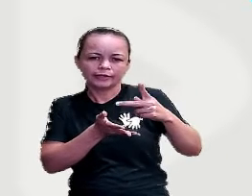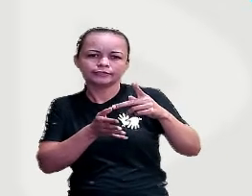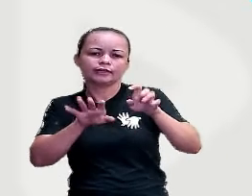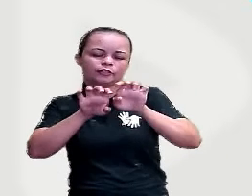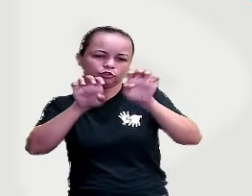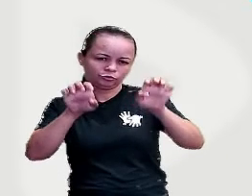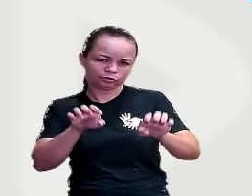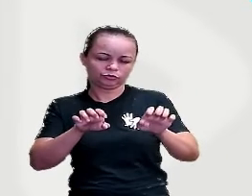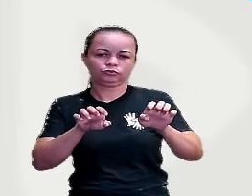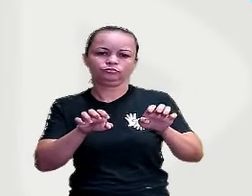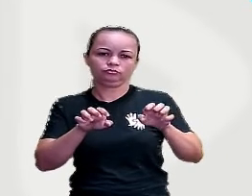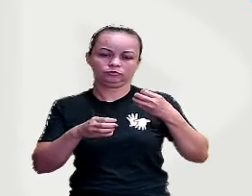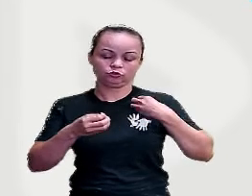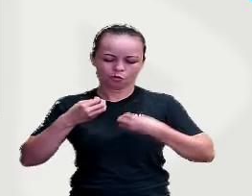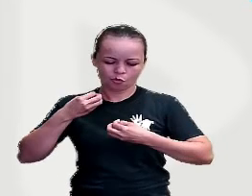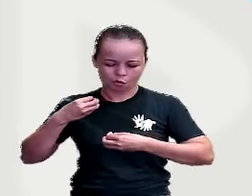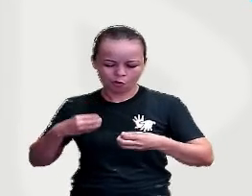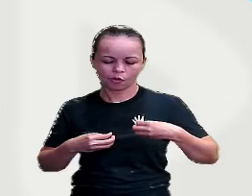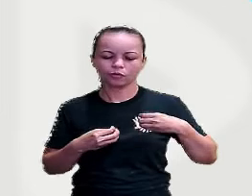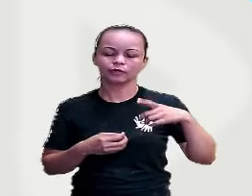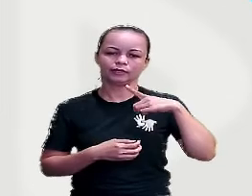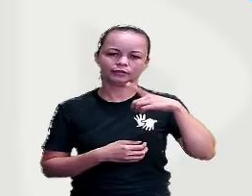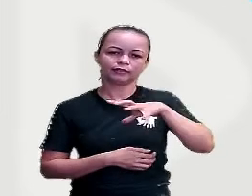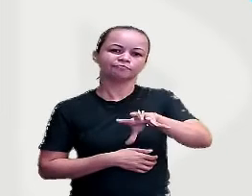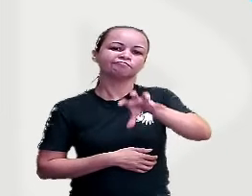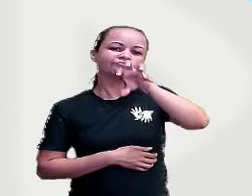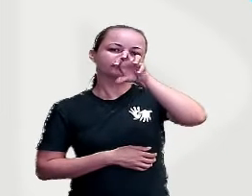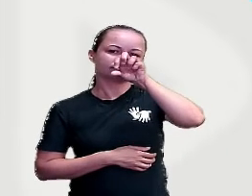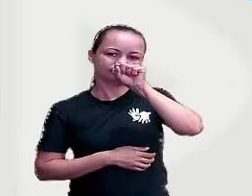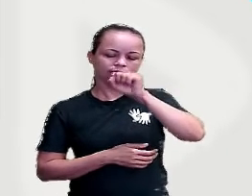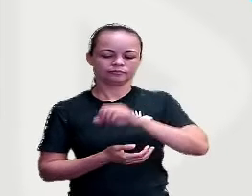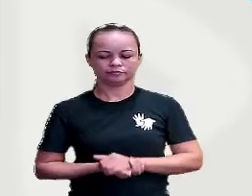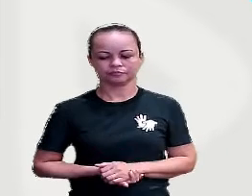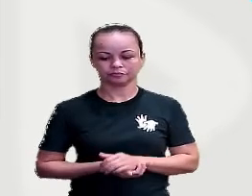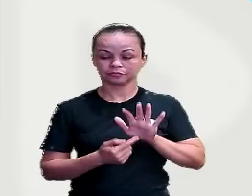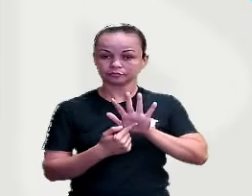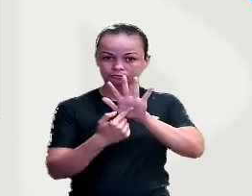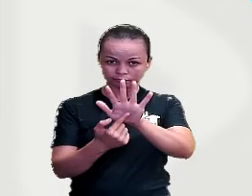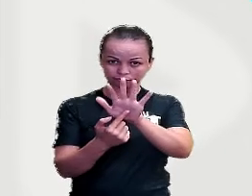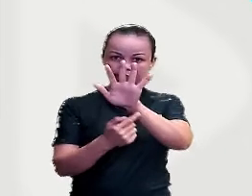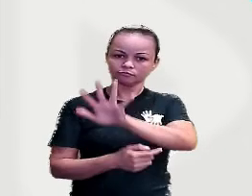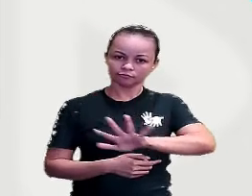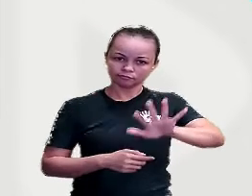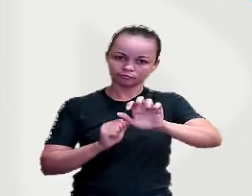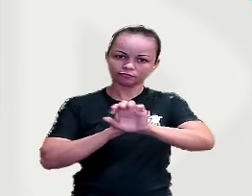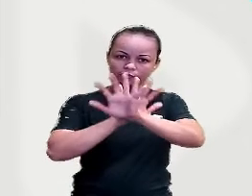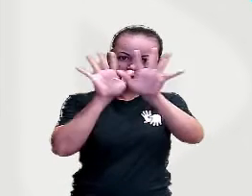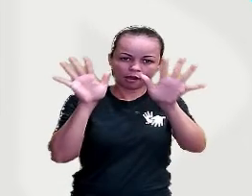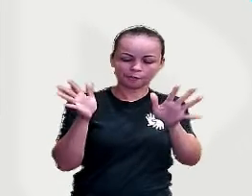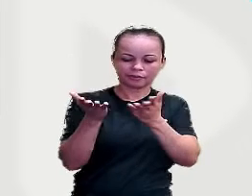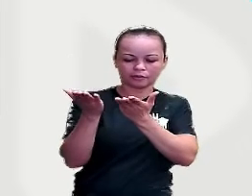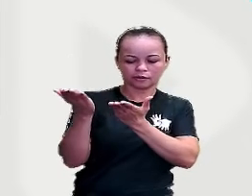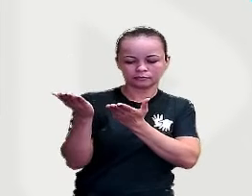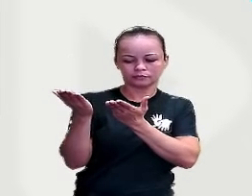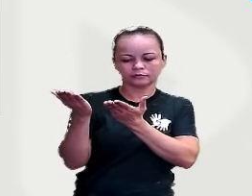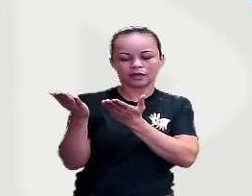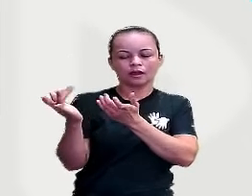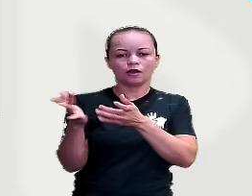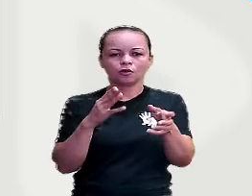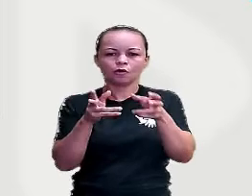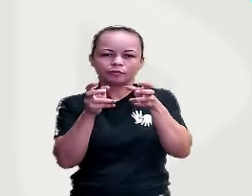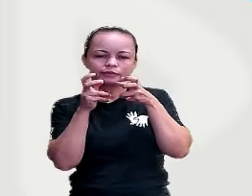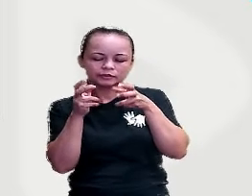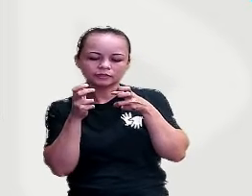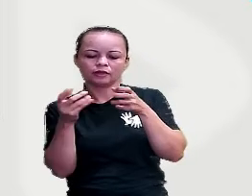que compõem o nosso sistema respiratório, né? E aí, de forma mais ampliada, a gente observa, né, a nossa